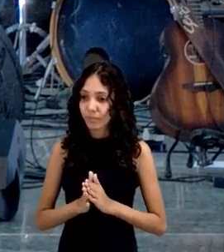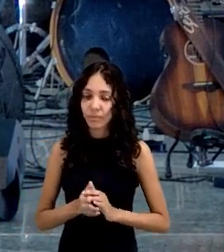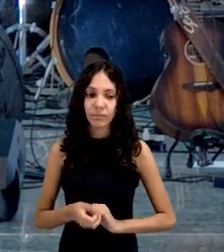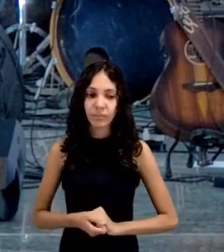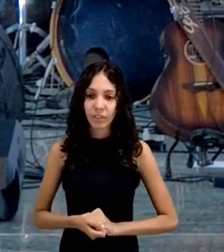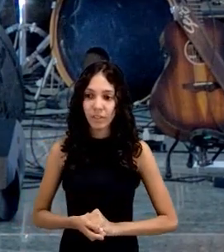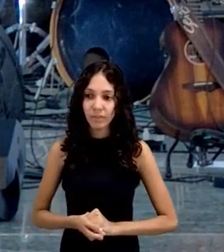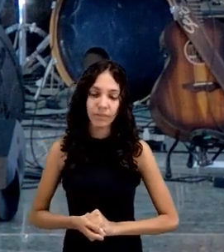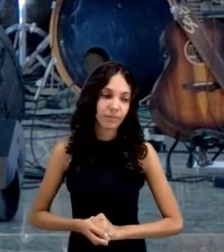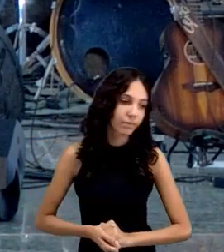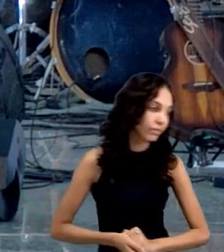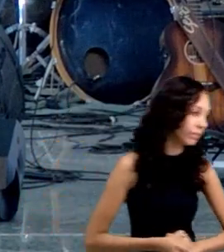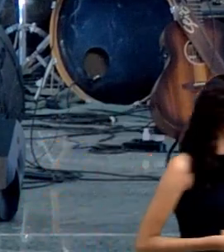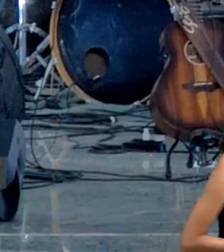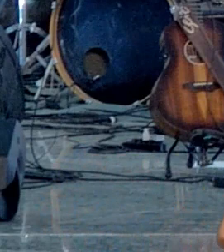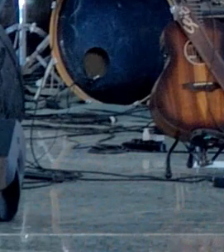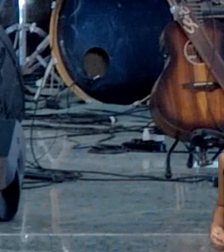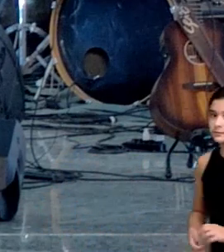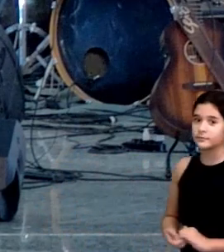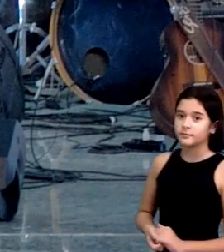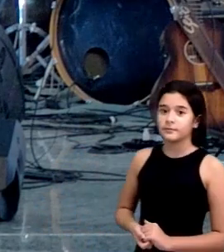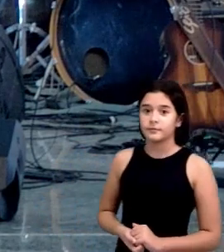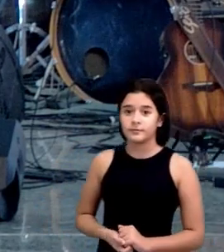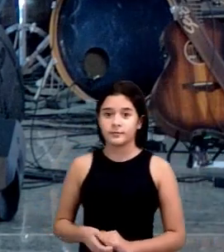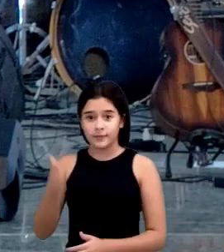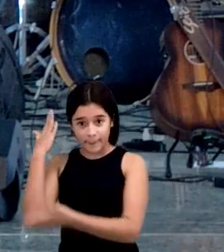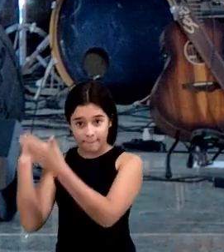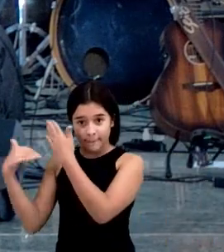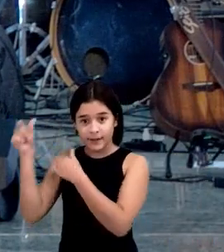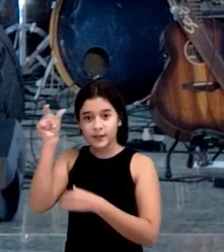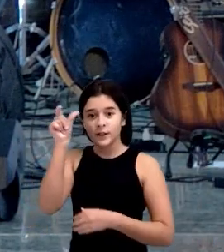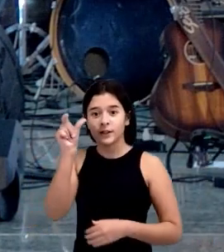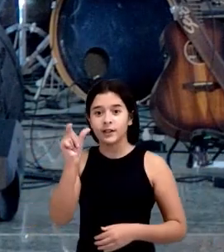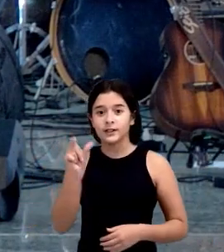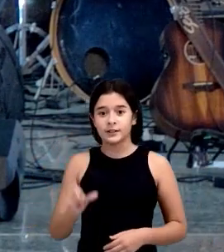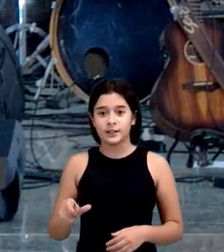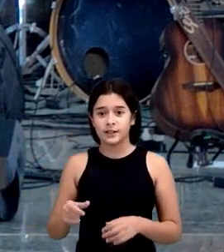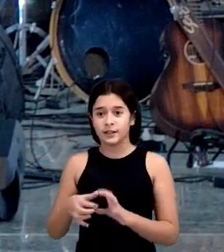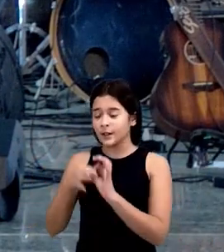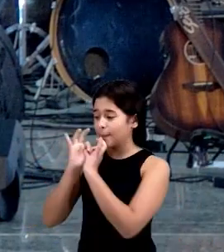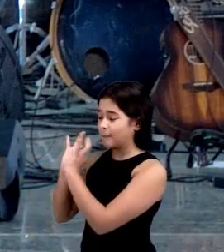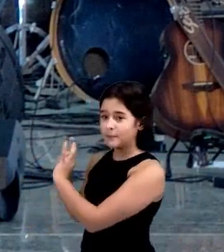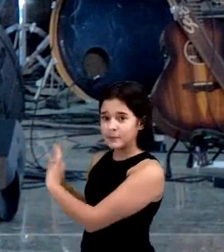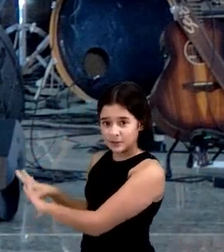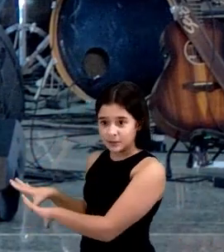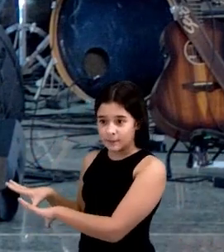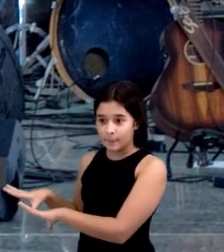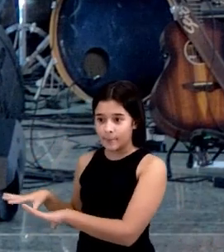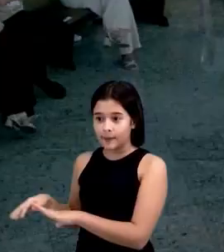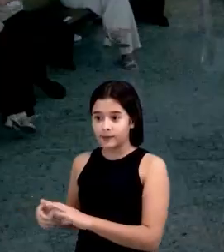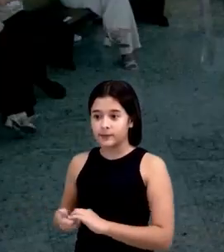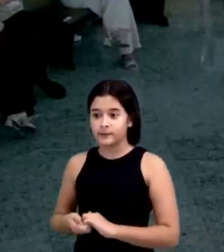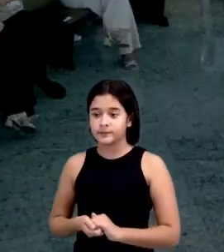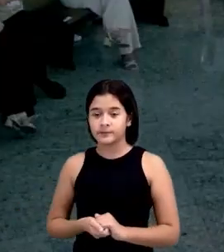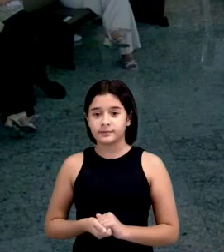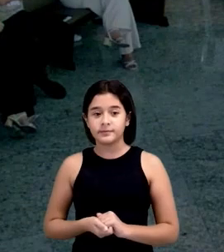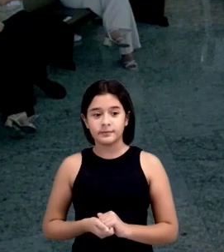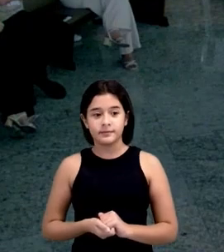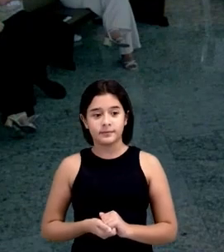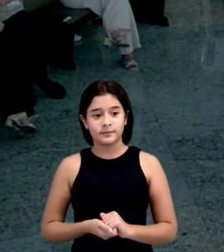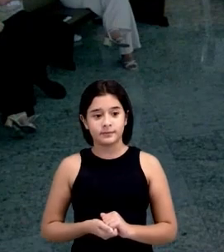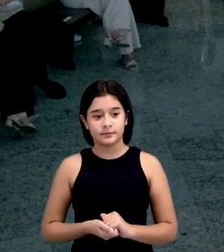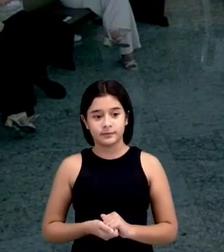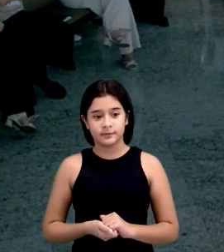realmente deixar ela para trás, se despir do velho homem. Não adianta a gente estar carregando um defunto nas costas, não